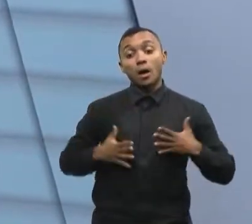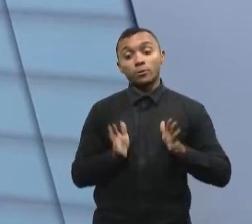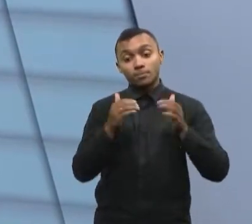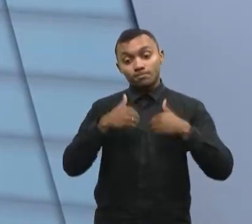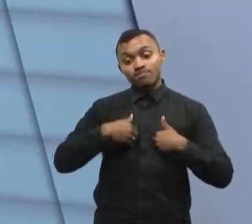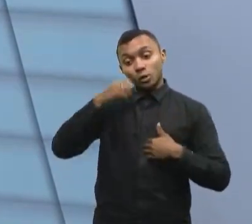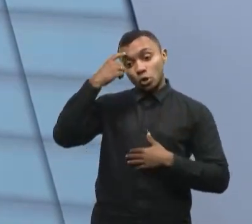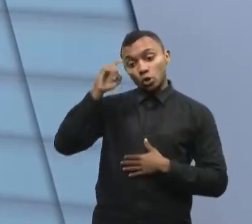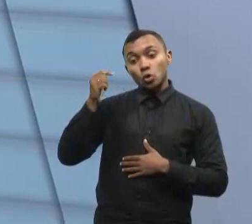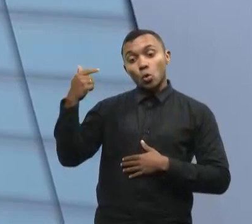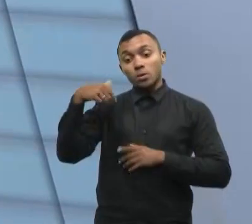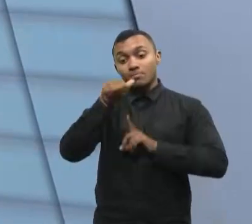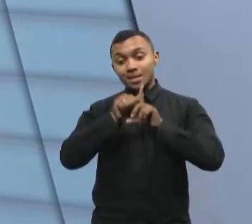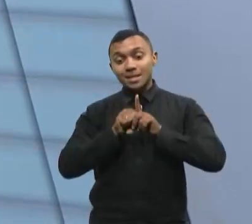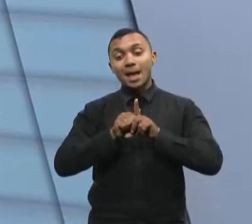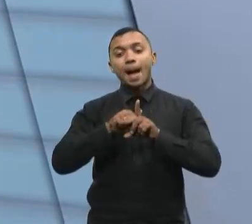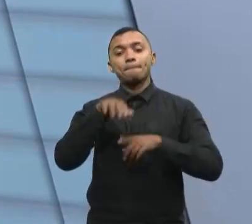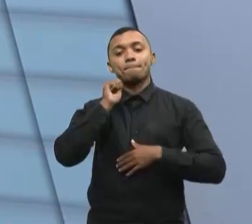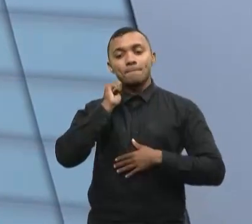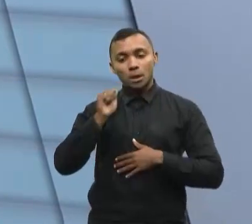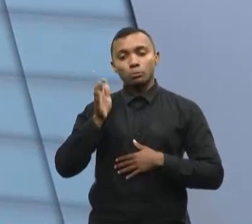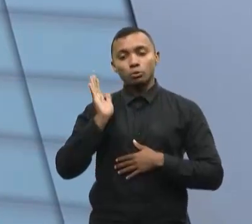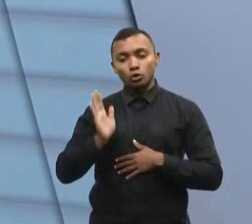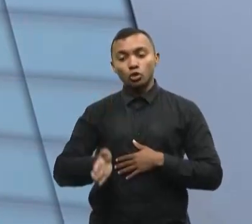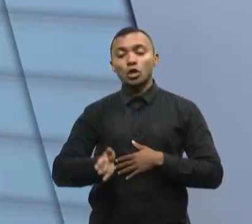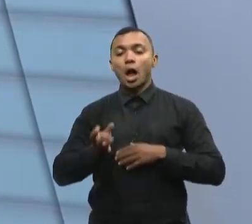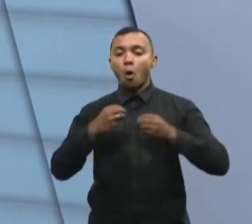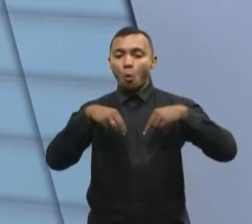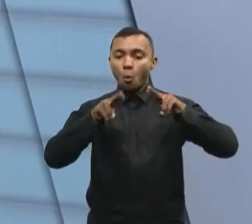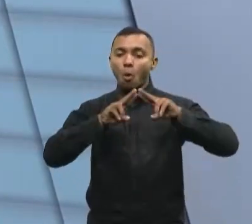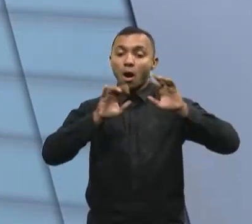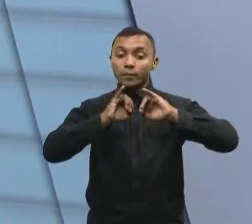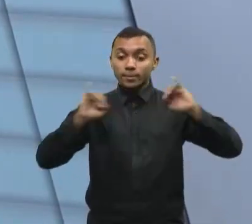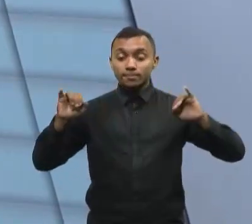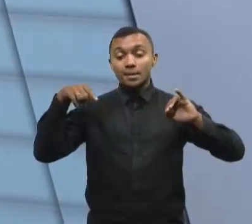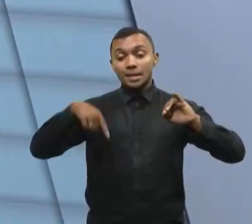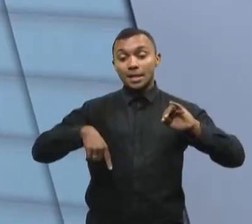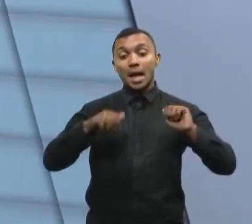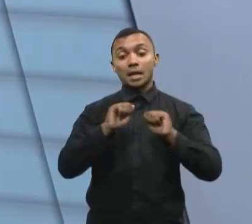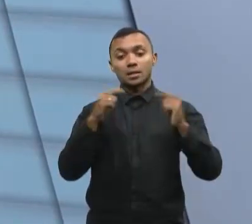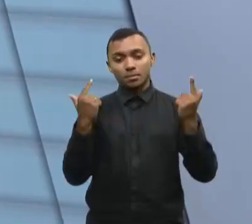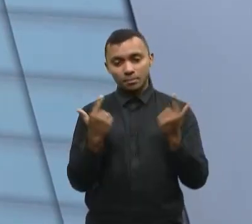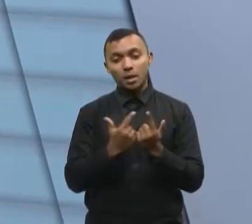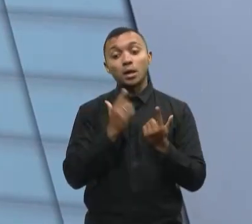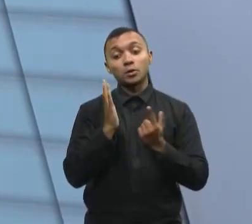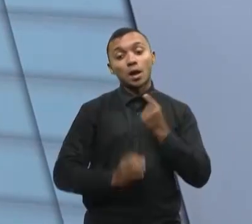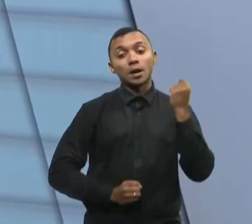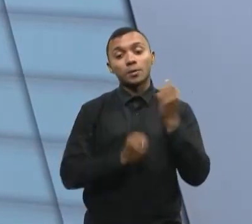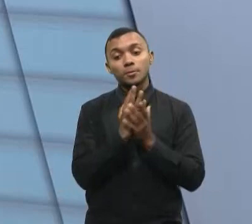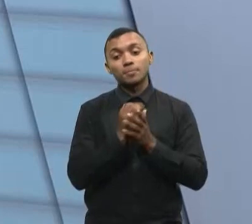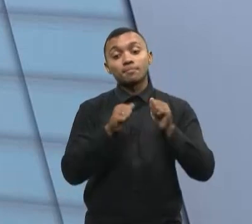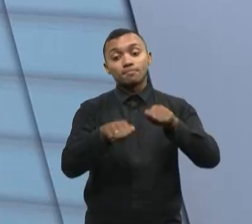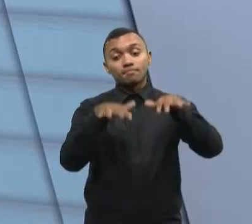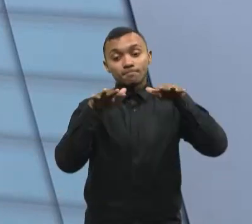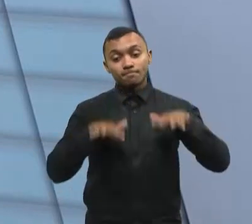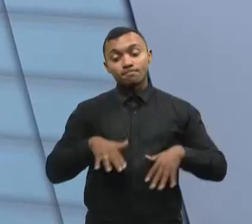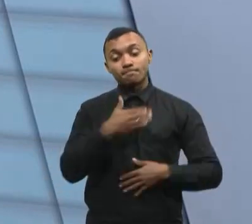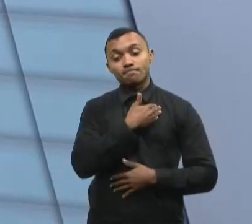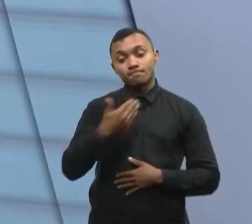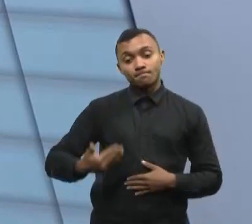uma data estabelecida pela ONU, a Assembleia Legislativa realizou uma audiência pública, exatamente no